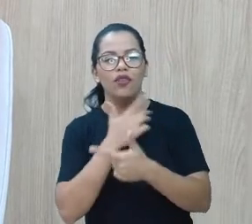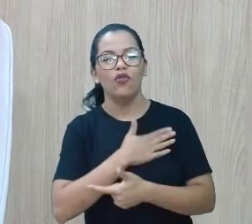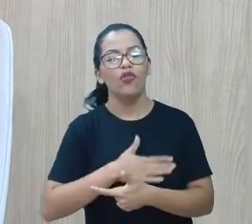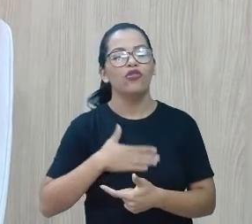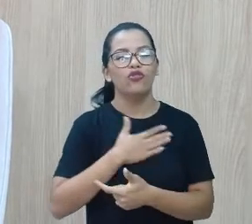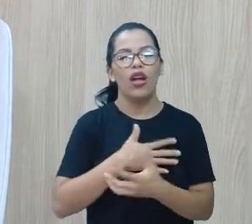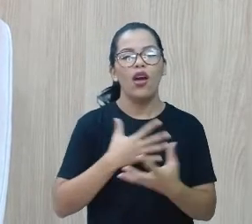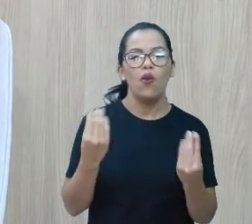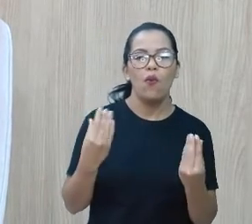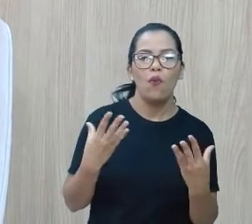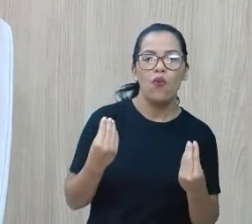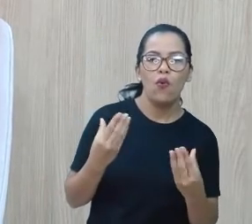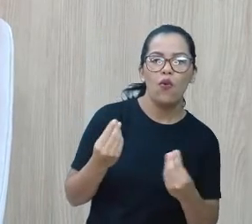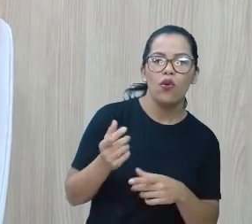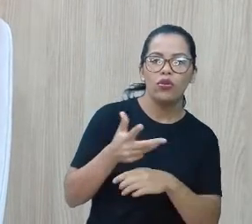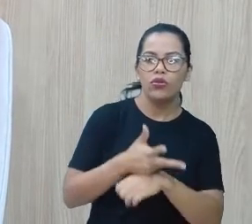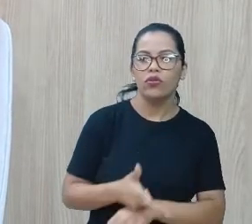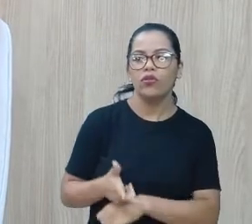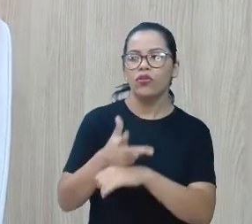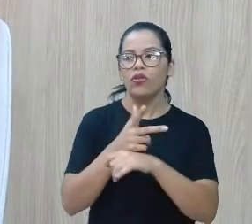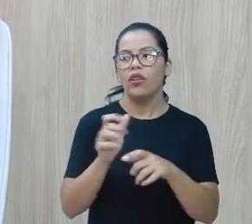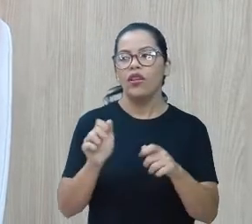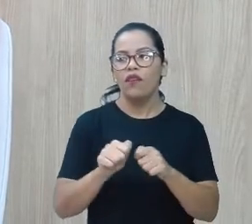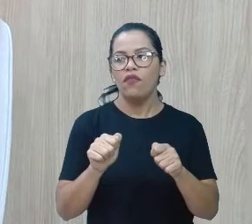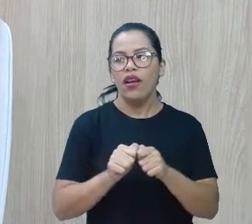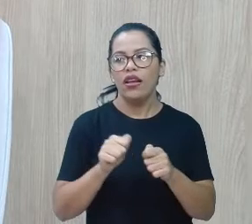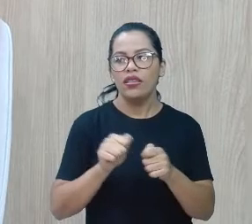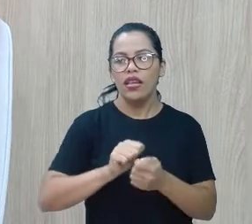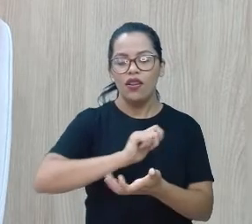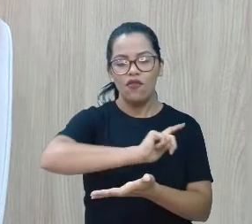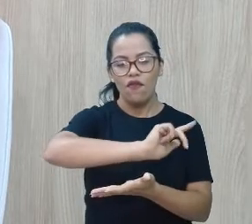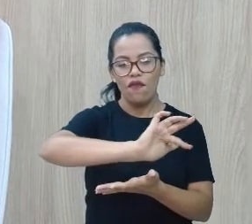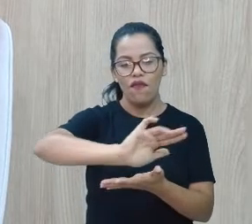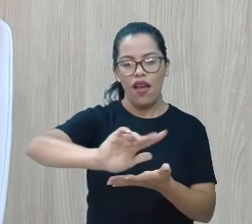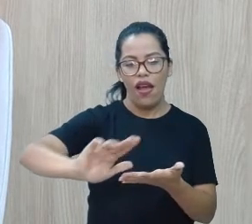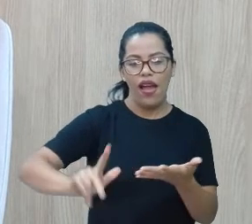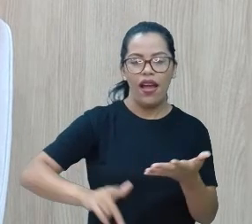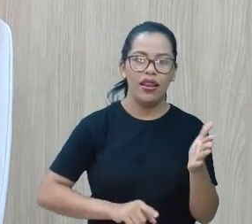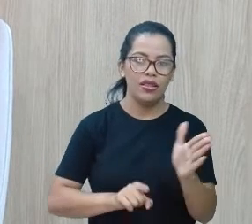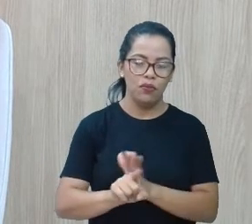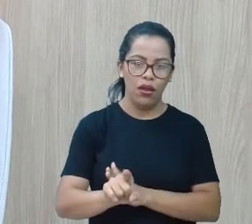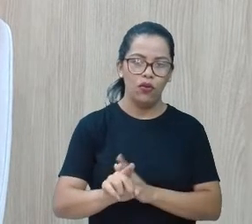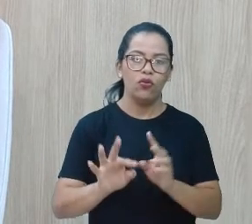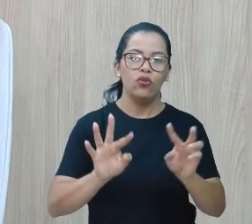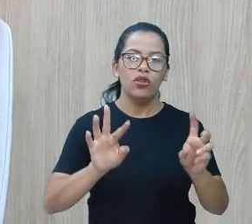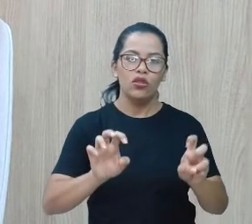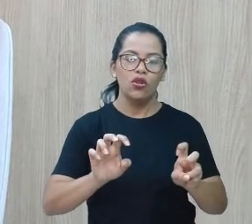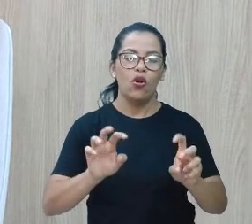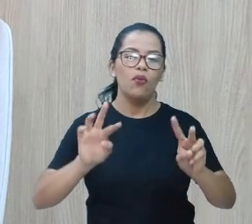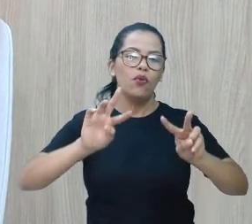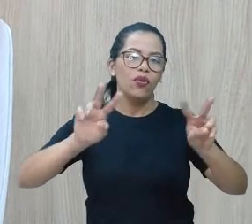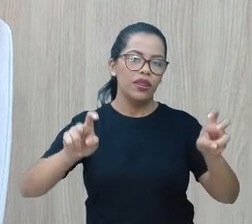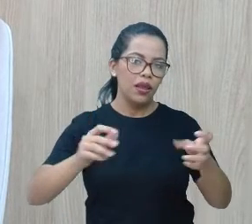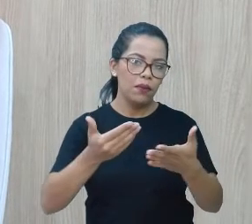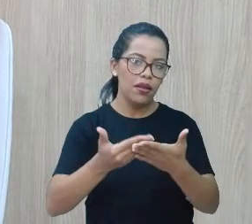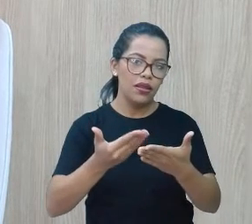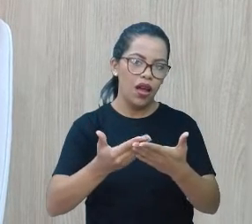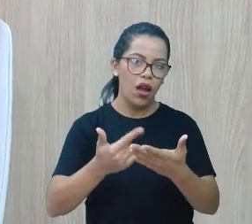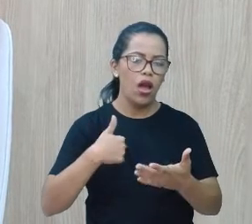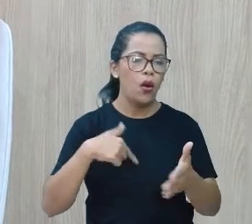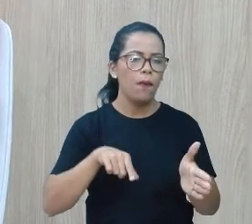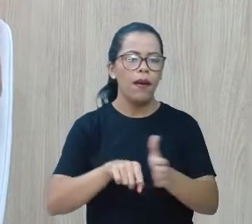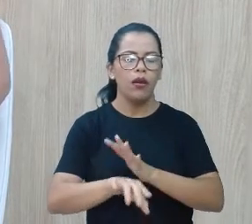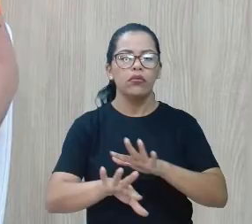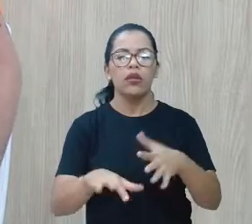certo? E eu fazendo várias perguntas a ele aqui sobre o tema da aula, né? Eu perguntei a eles aqui qual era